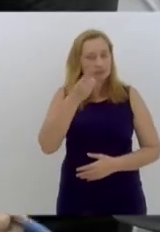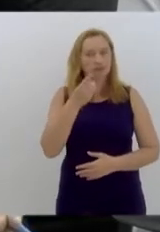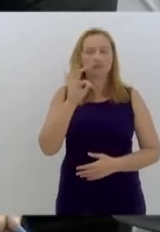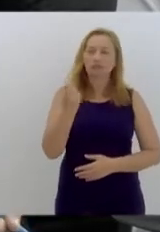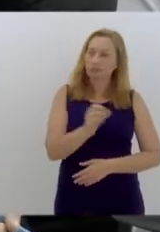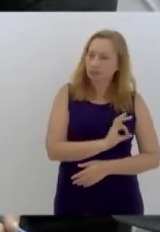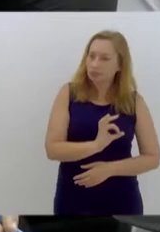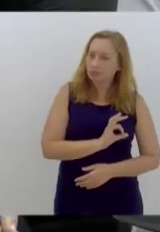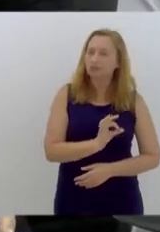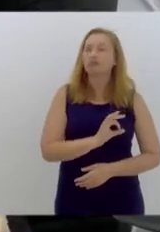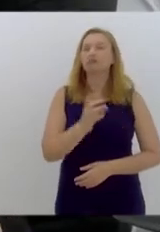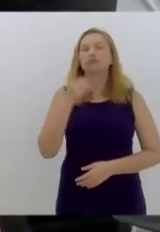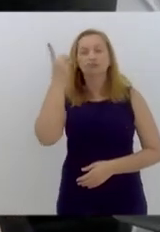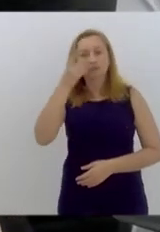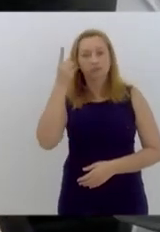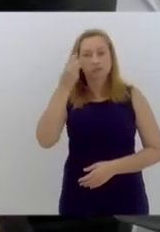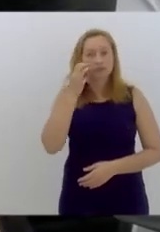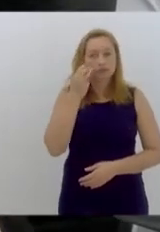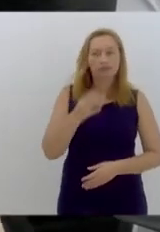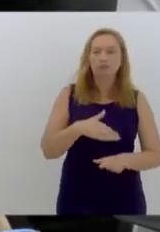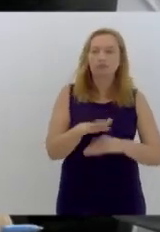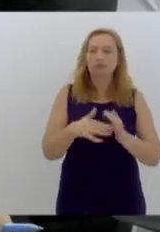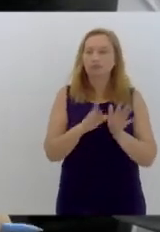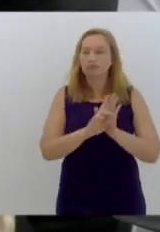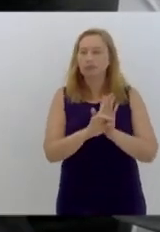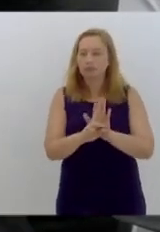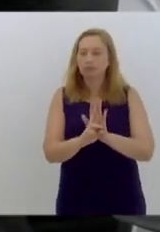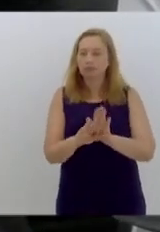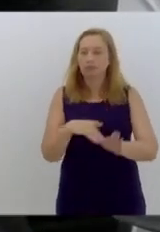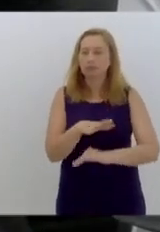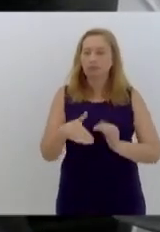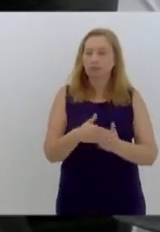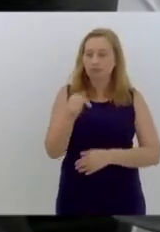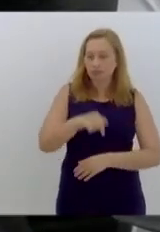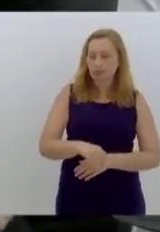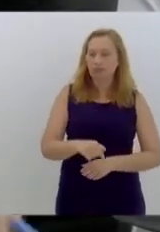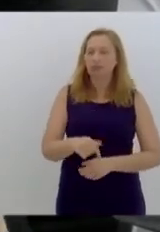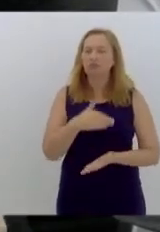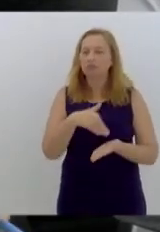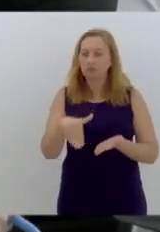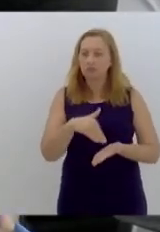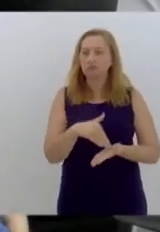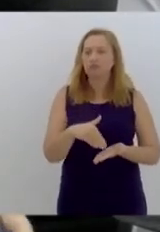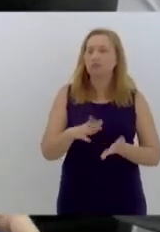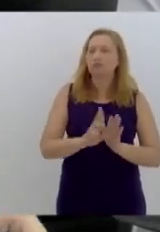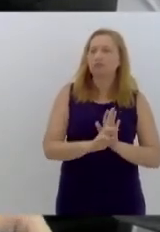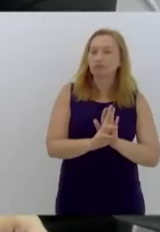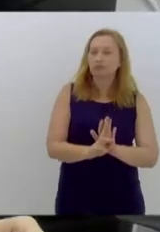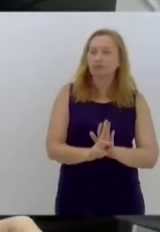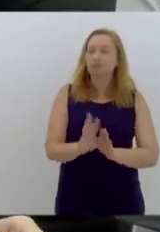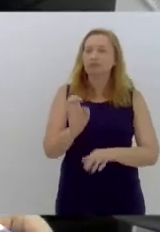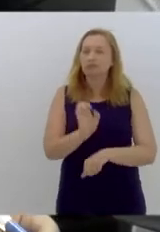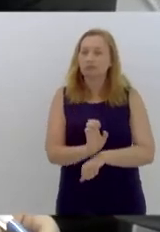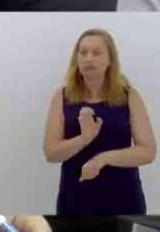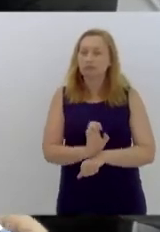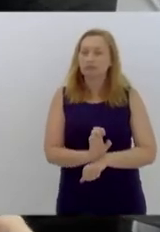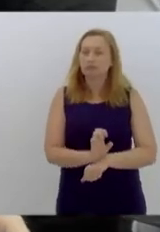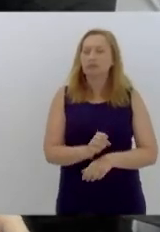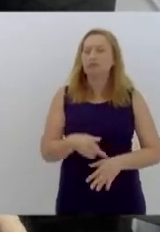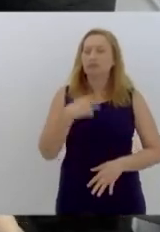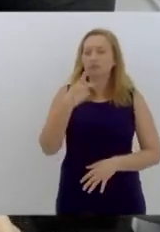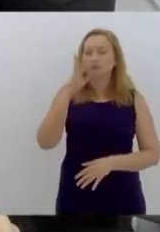Zeidan, deputado Valdec Carneiro, todas as representações, autoridades aqui presentes, secretários, representações do Estado.